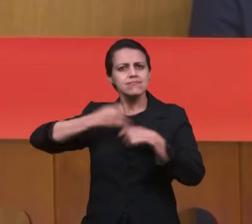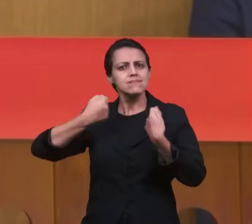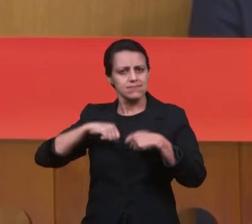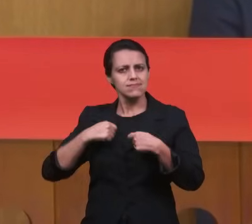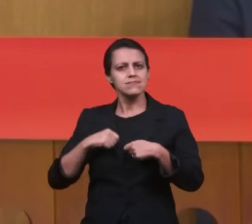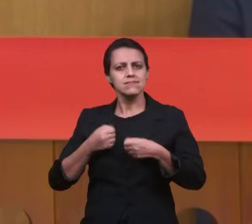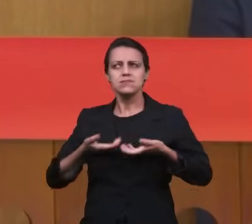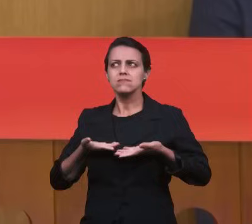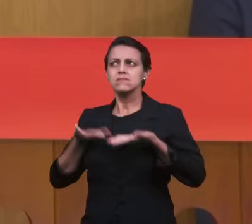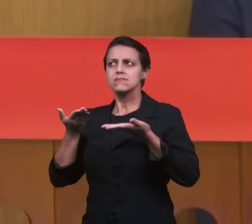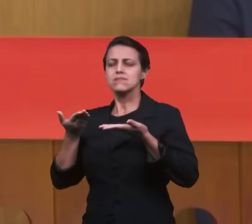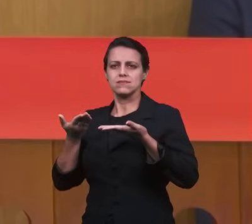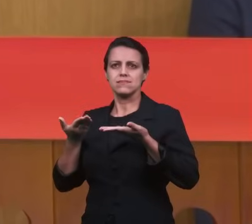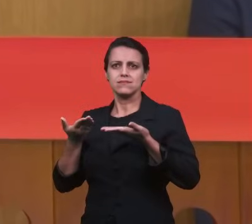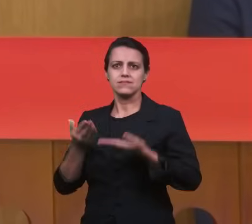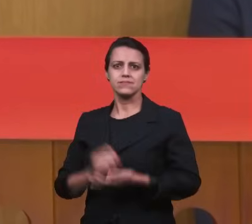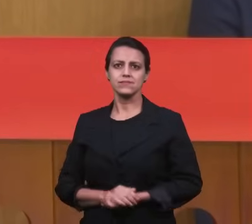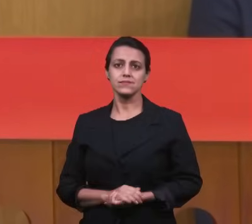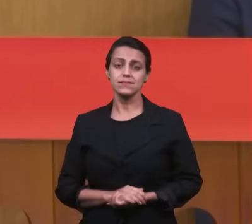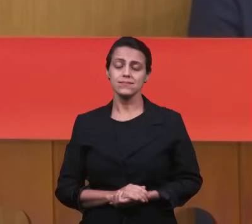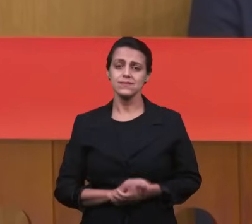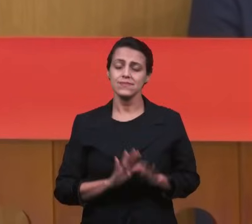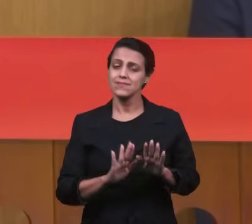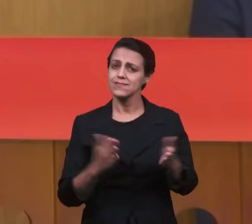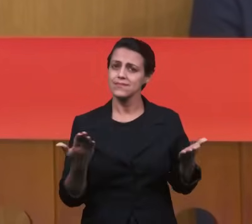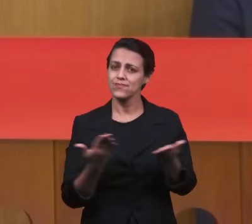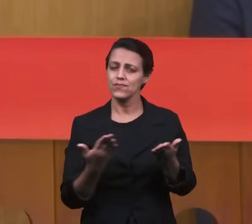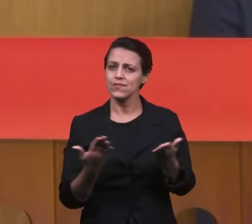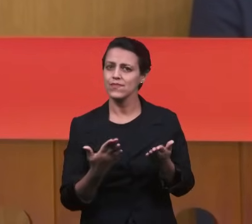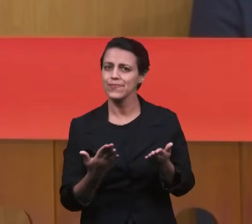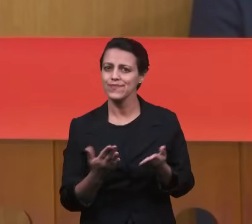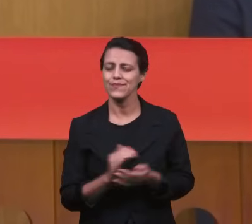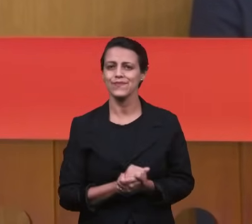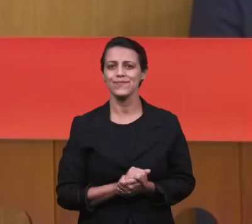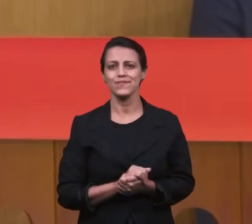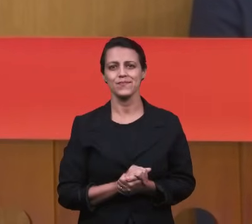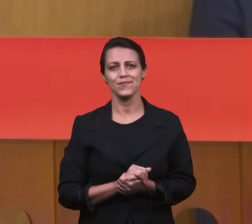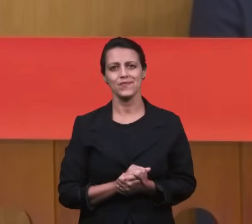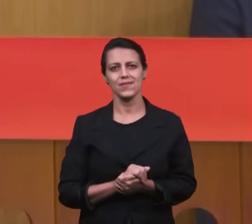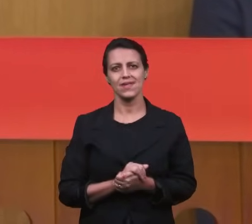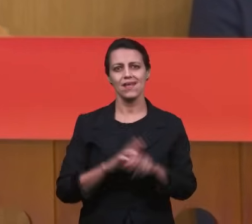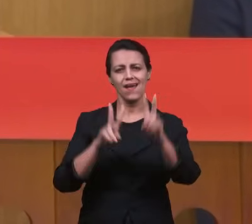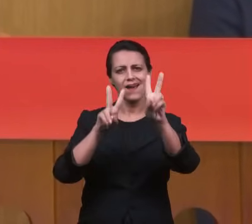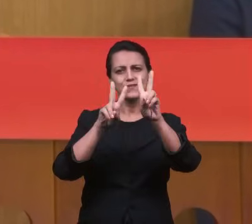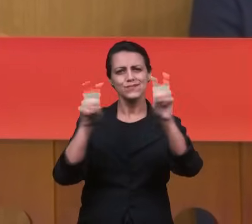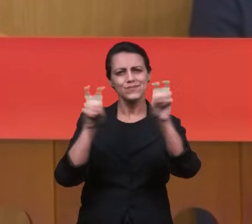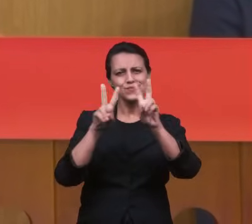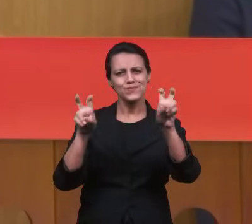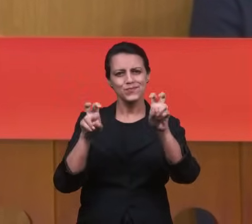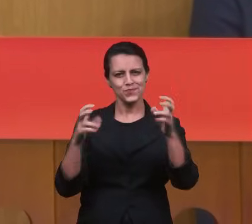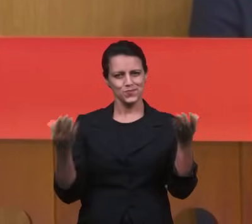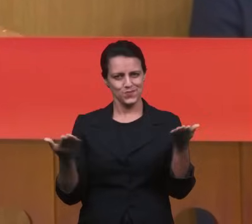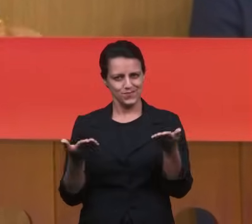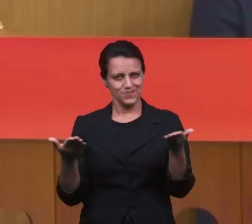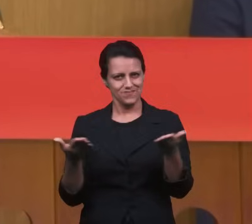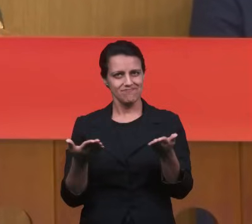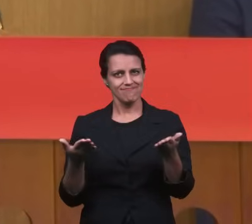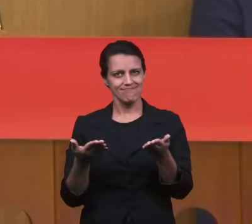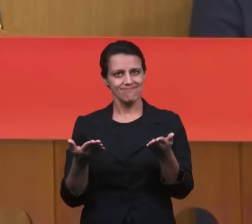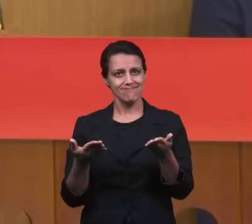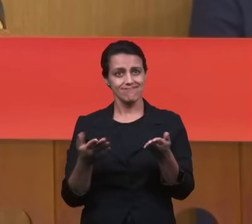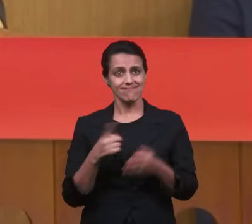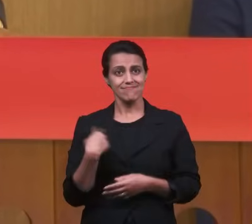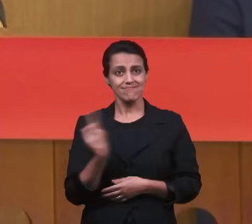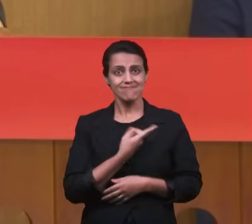Deus. Mas eu quero fazer agora, voltar aqui para o assunto nosso, e nós estamos dirigindo uma